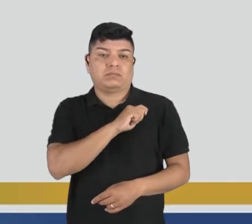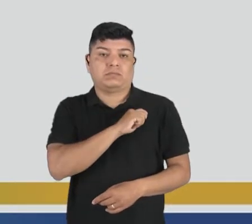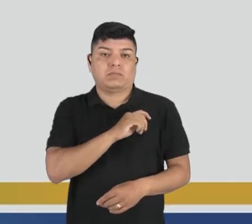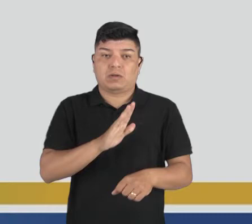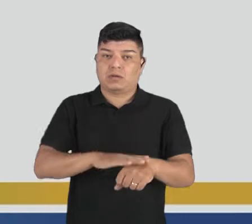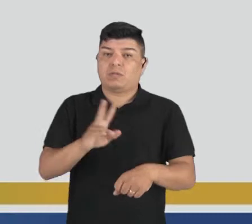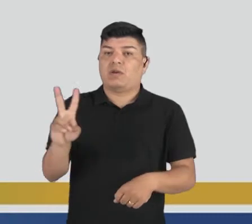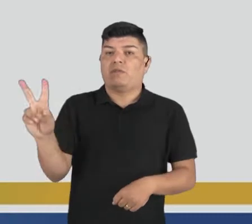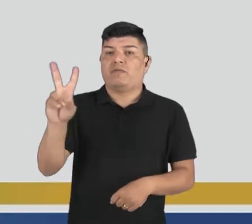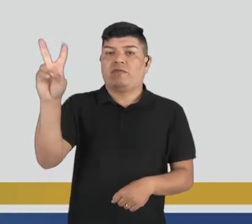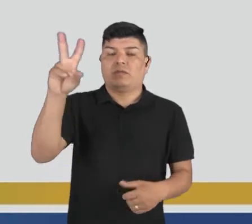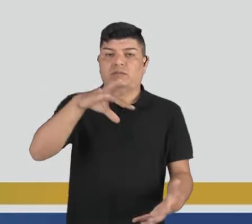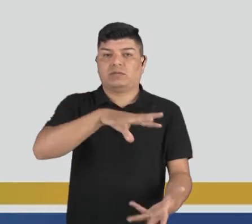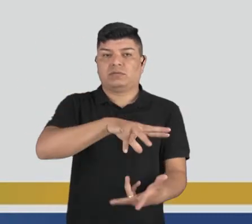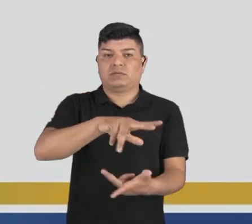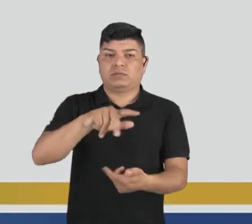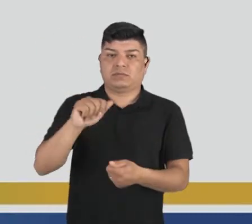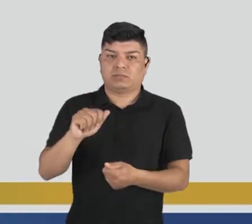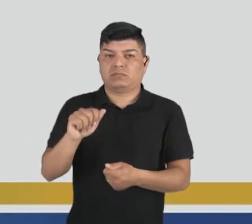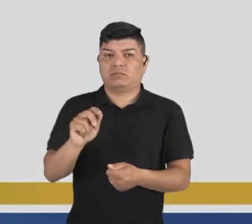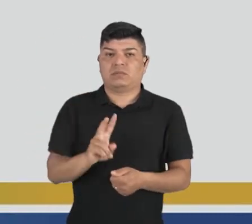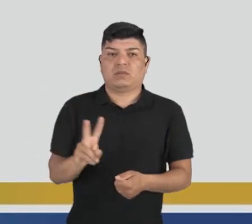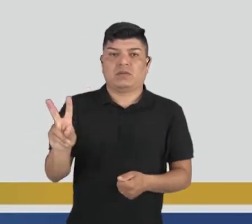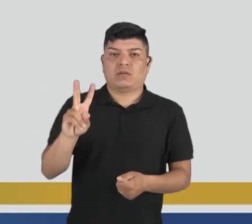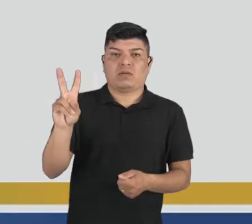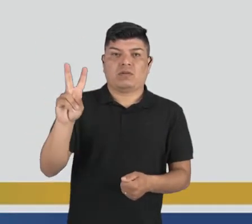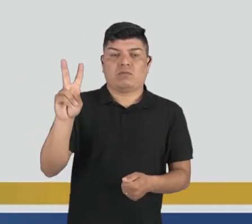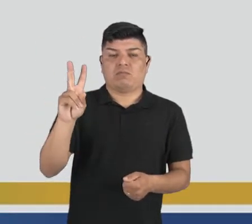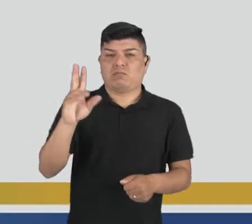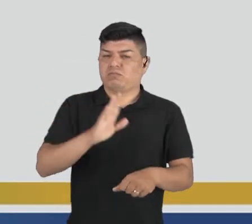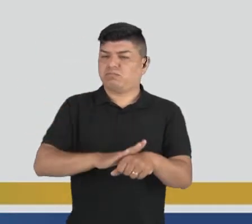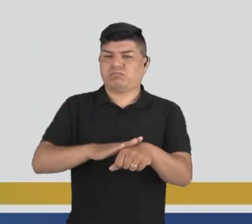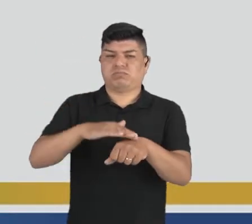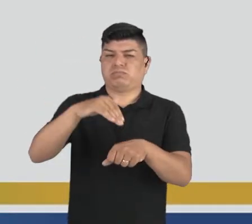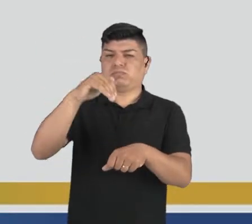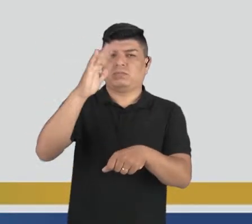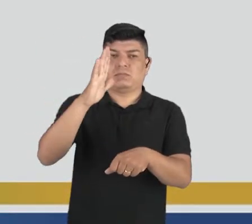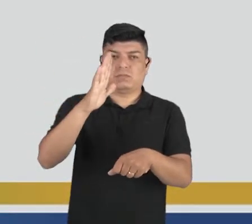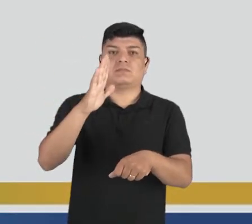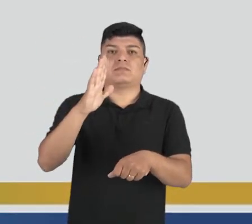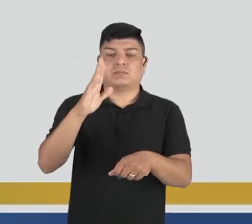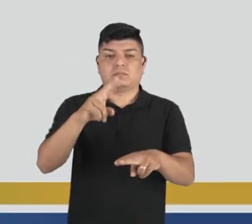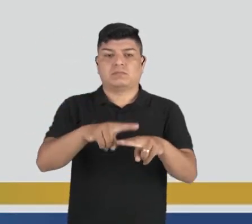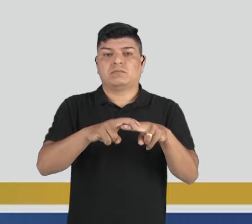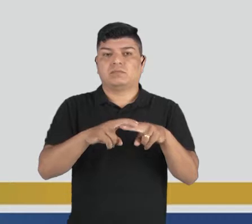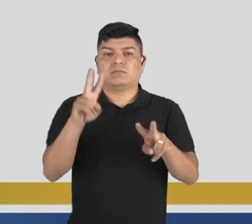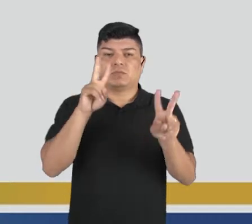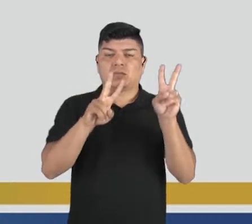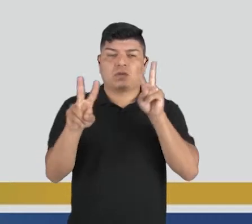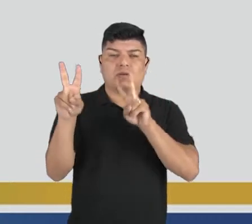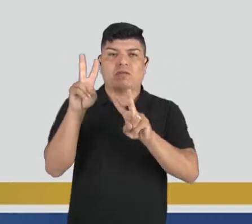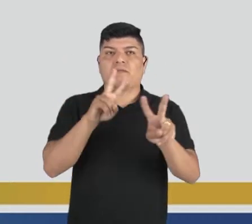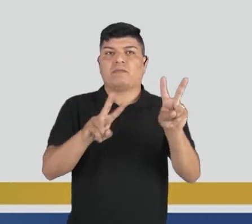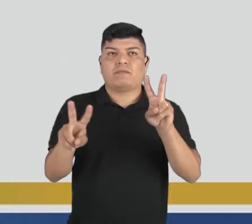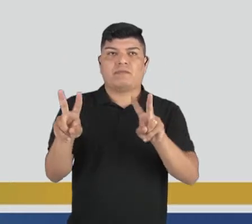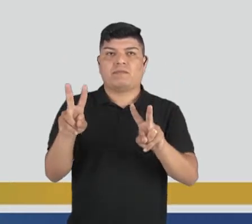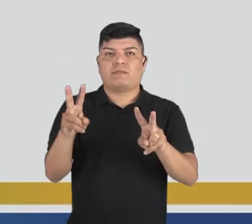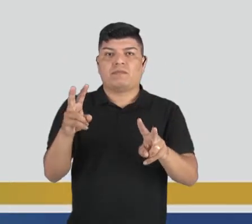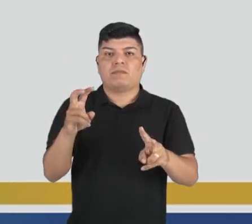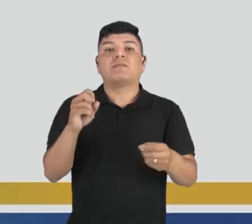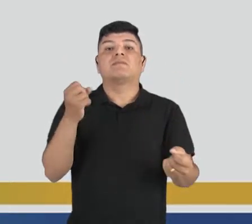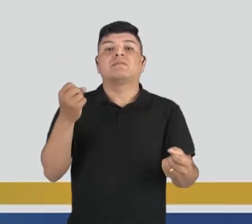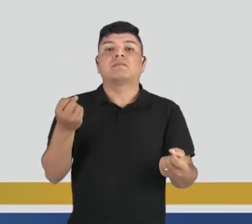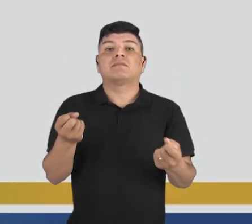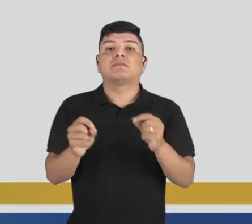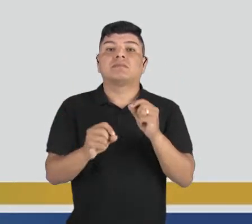valorizados do mundo, né? A cotação do euro é muito alta nas bolsas. Então tudo isso aí dá uma visibilidade, dá uma